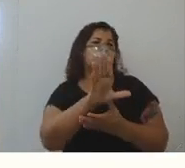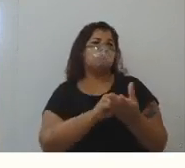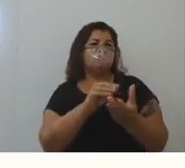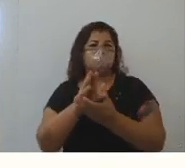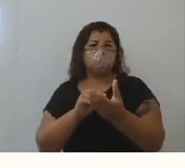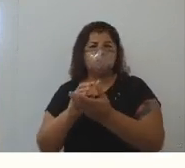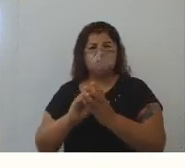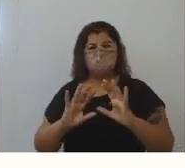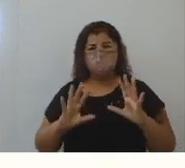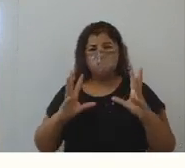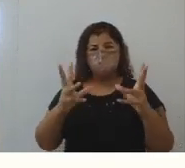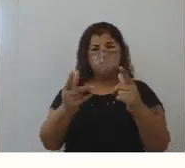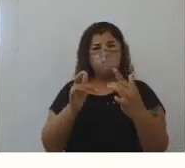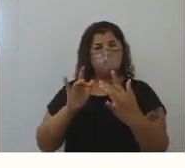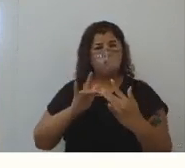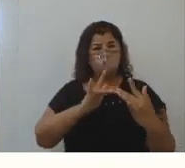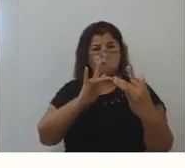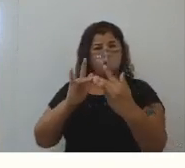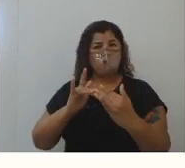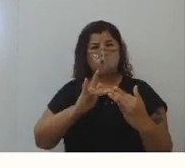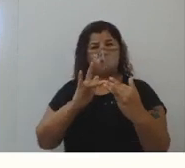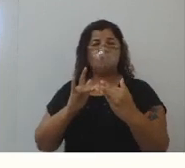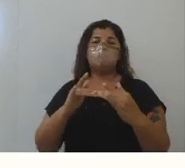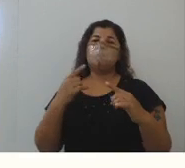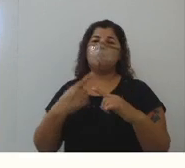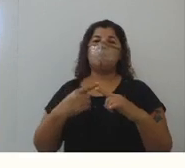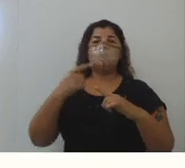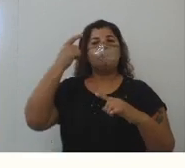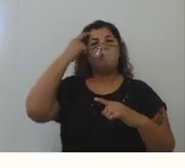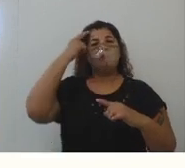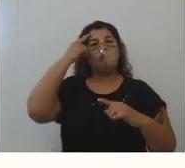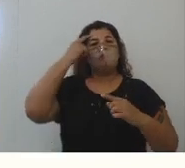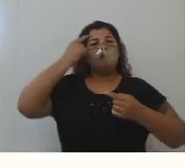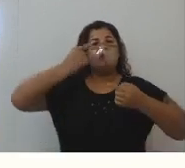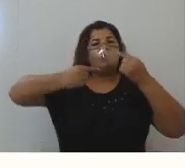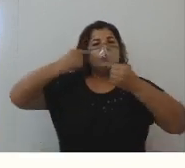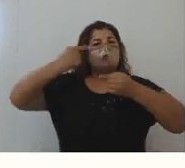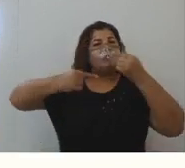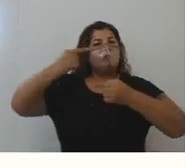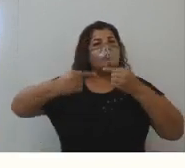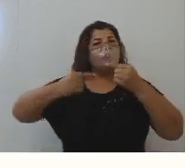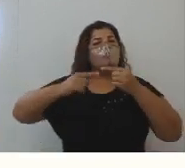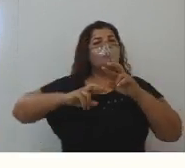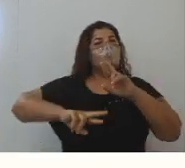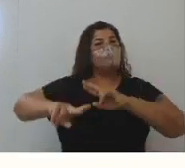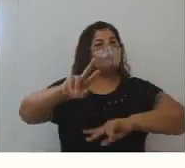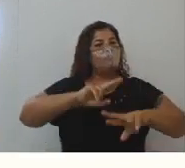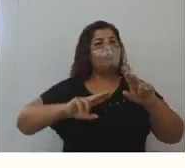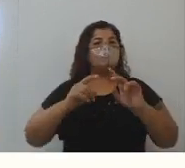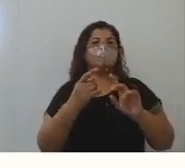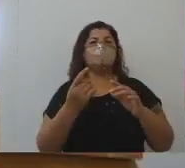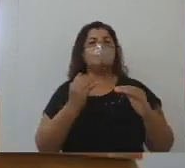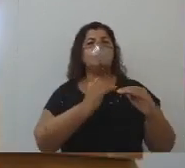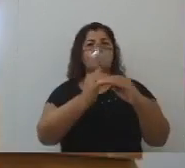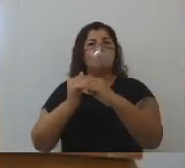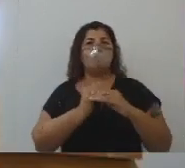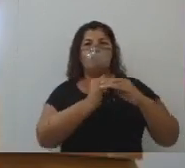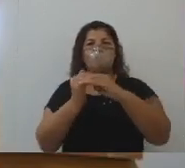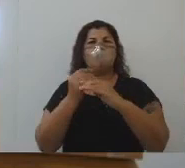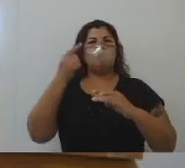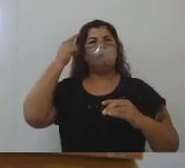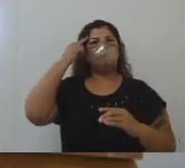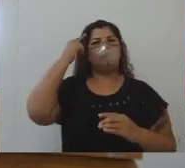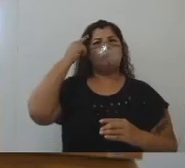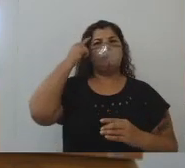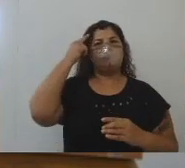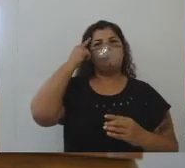todo mundo está de acordo mesmo? Porque o pensamento crítico é exatamente o oposto do senso comum. É quando a gente chega num grupo e